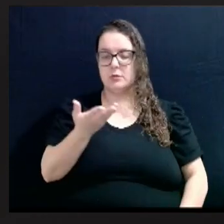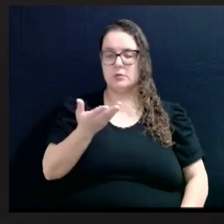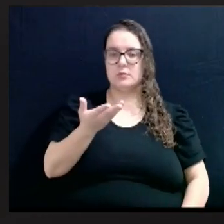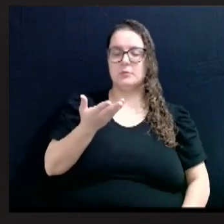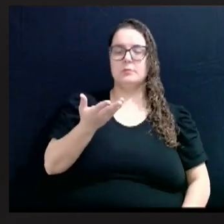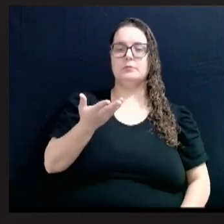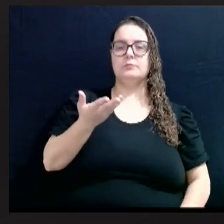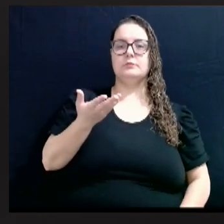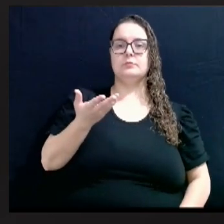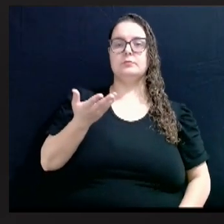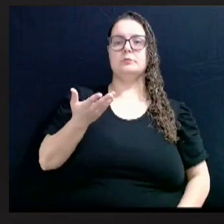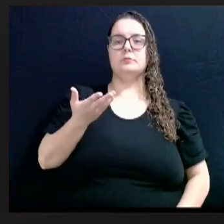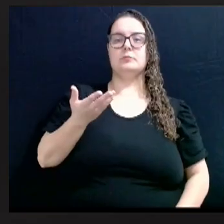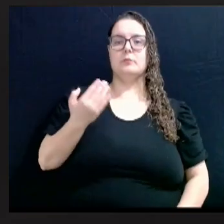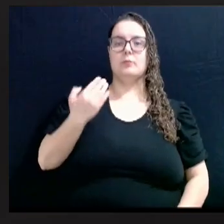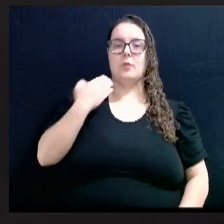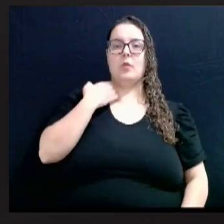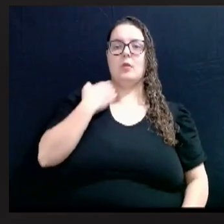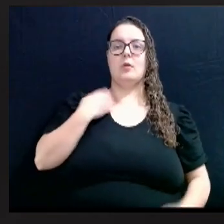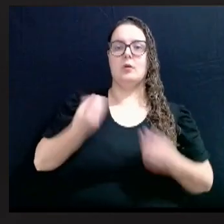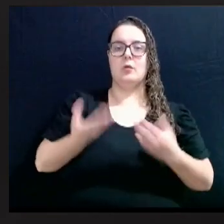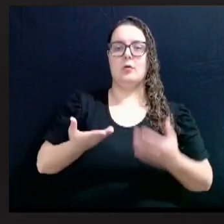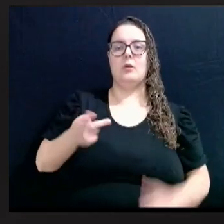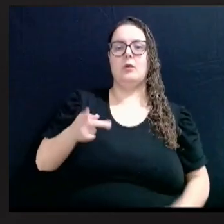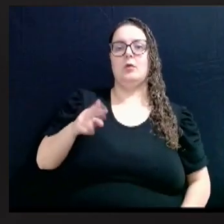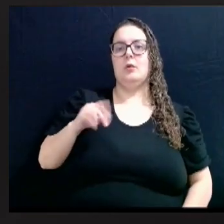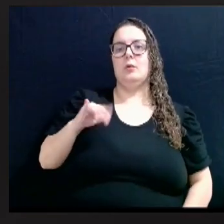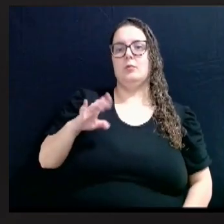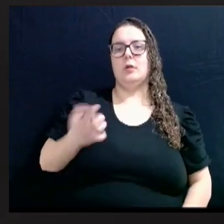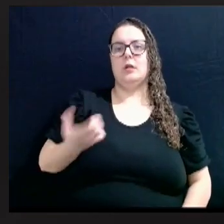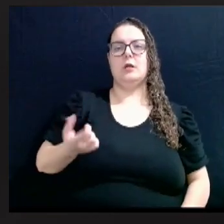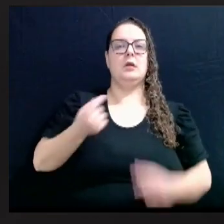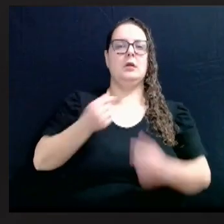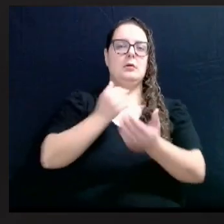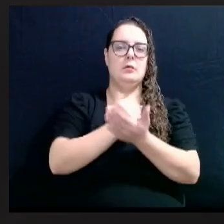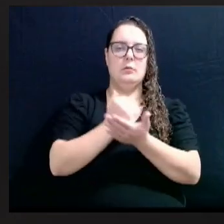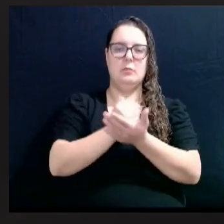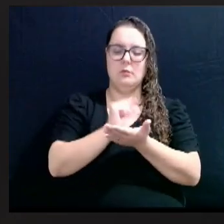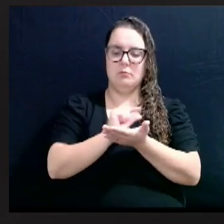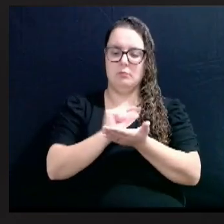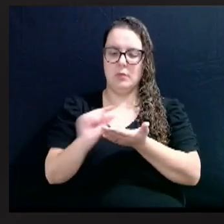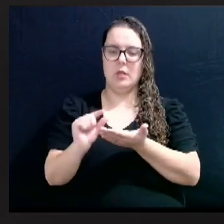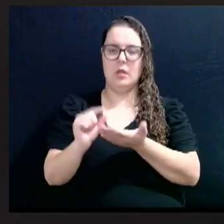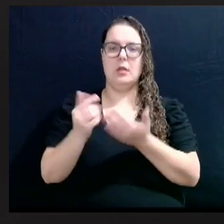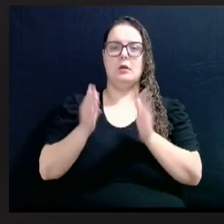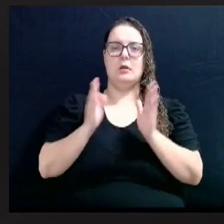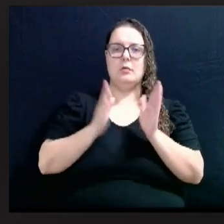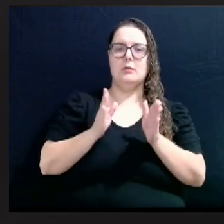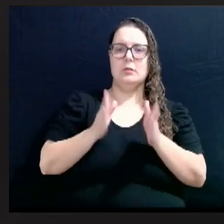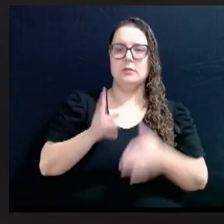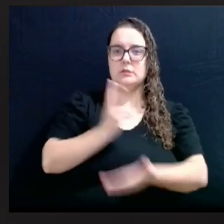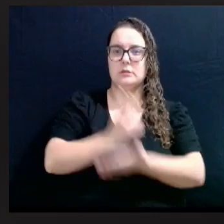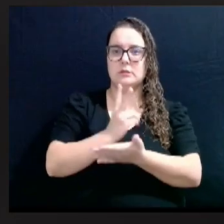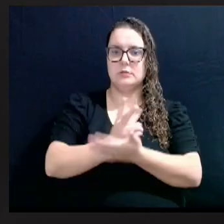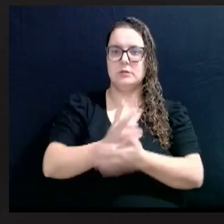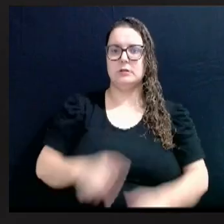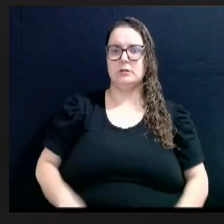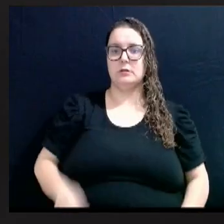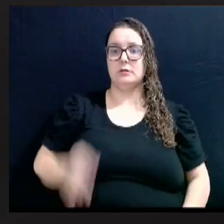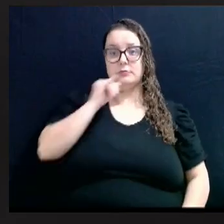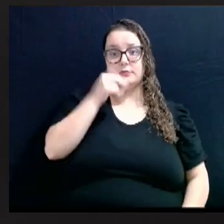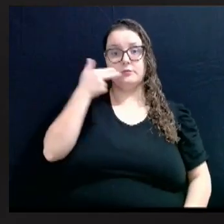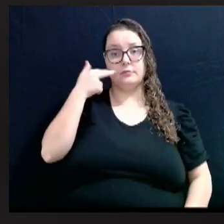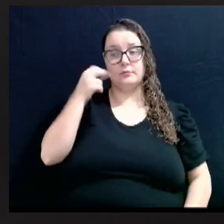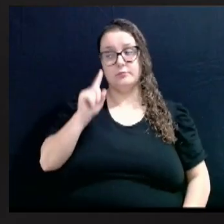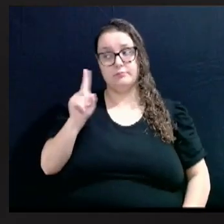banco vai lhe oferecer, olha, o price, porque eu parcelo aqui, a parcela é fixa. Eu digo, Rafael, não caia